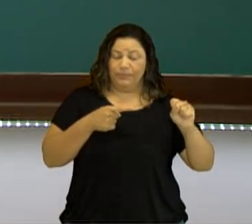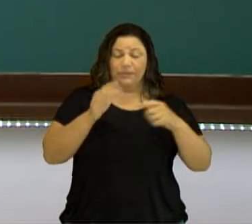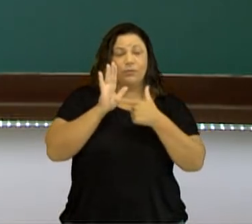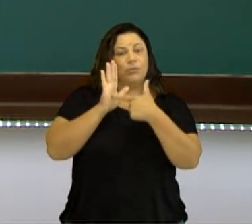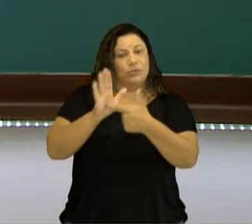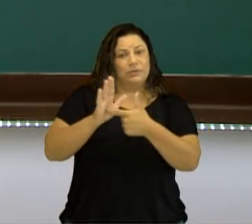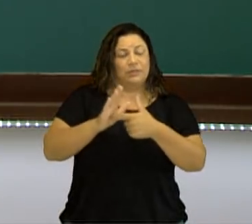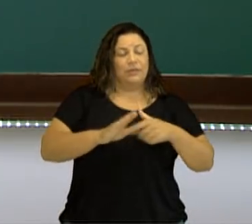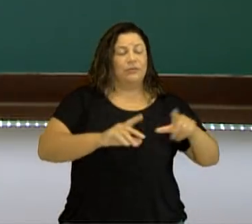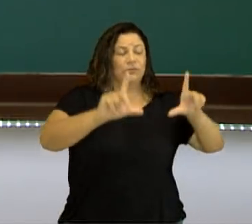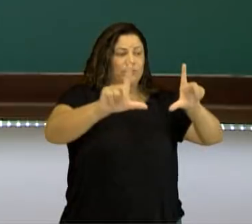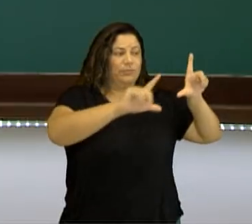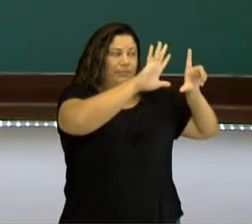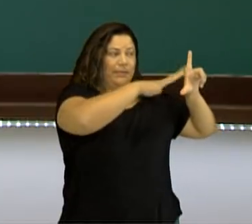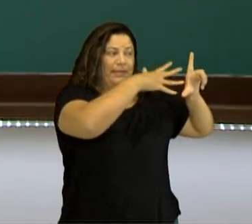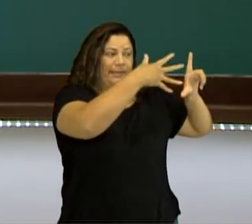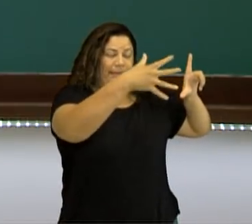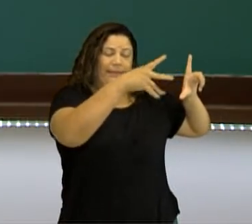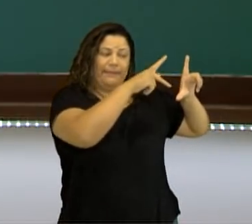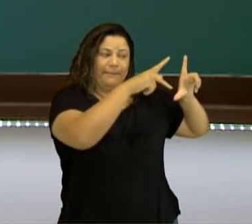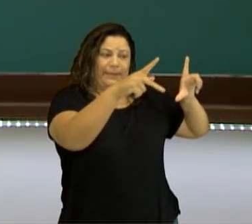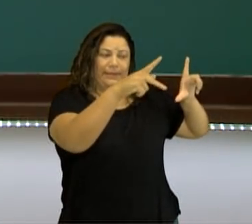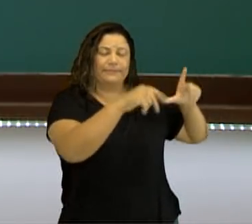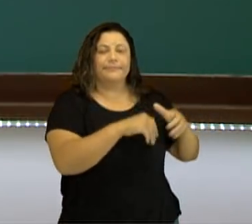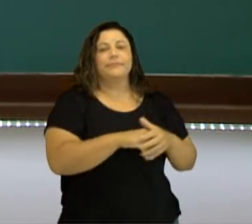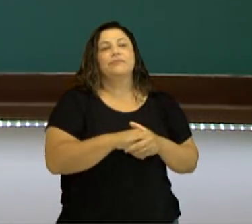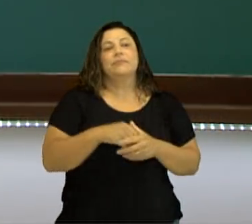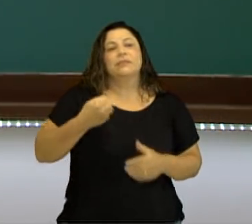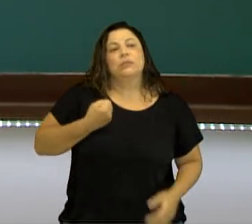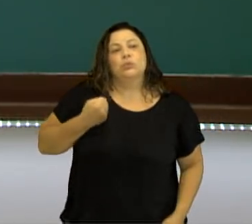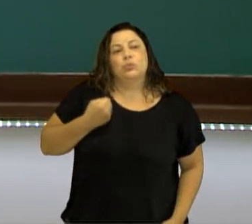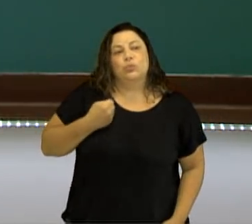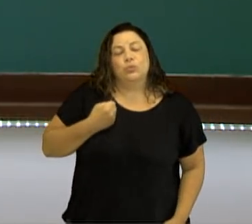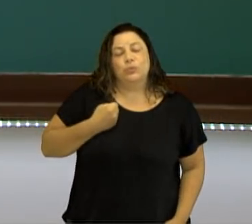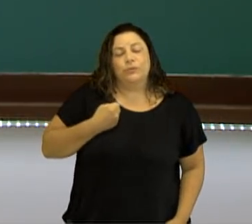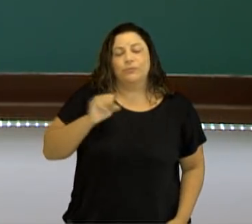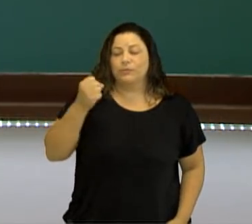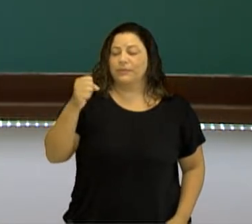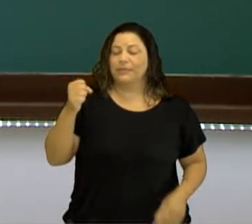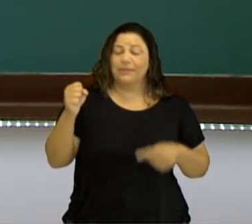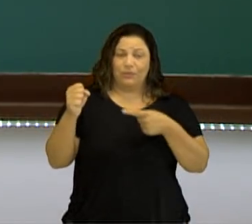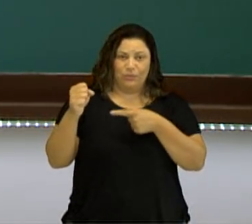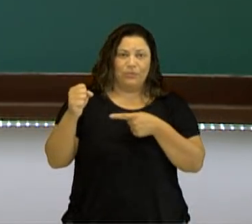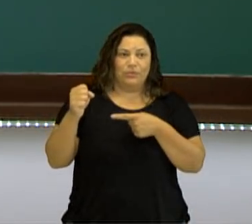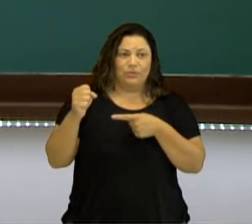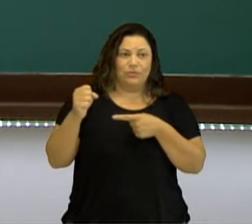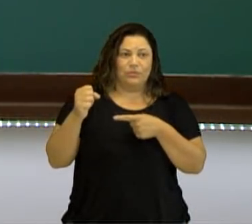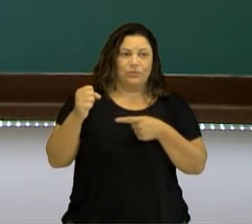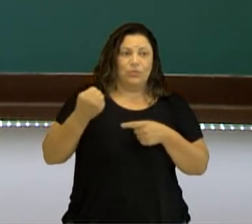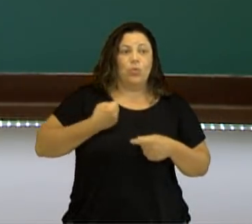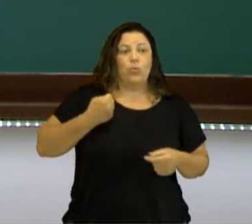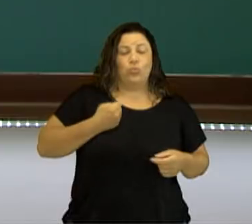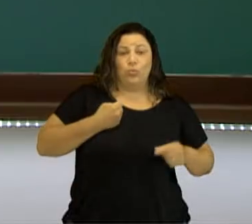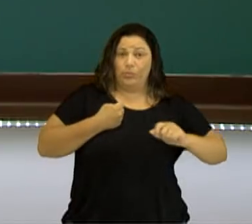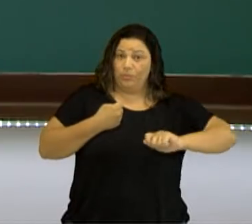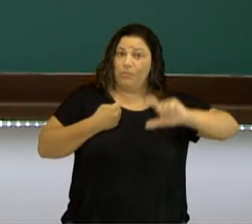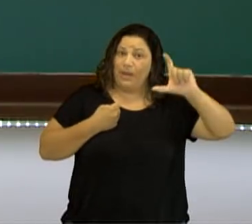periódica. Aqui eu tenho, pessoal, número atômico 88. Número de massa é um número